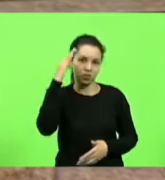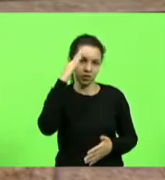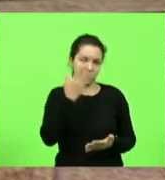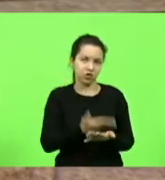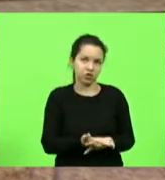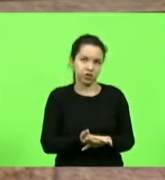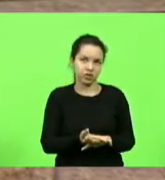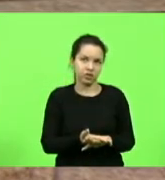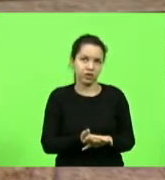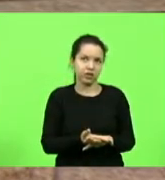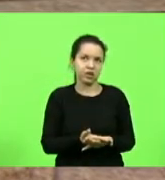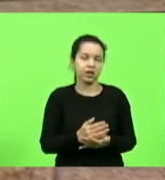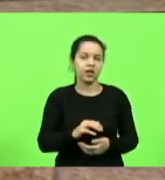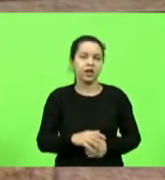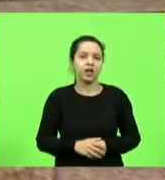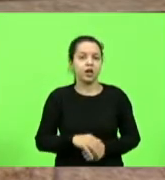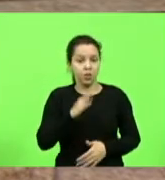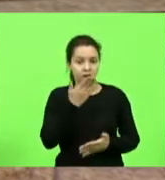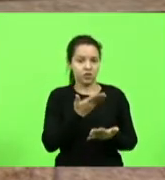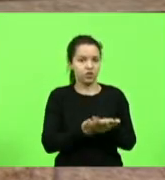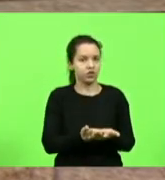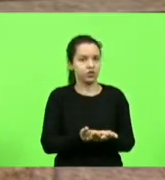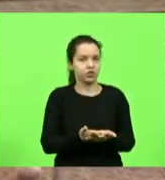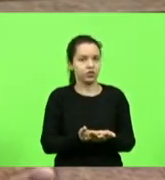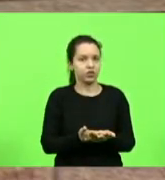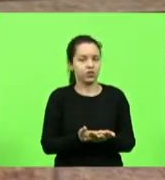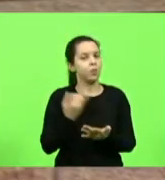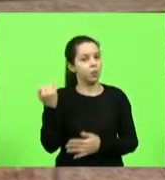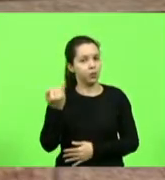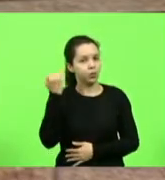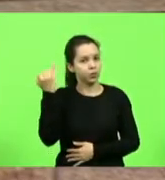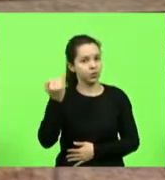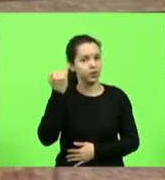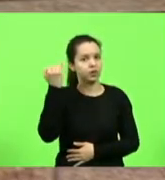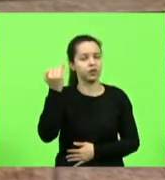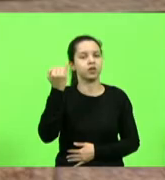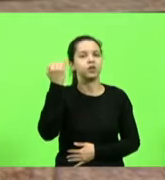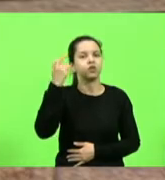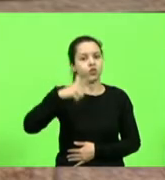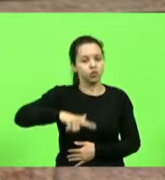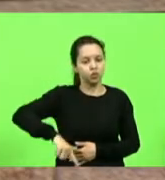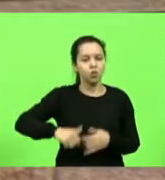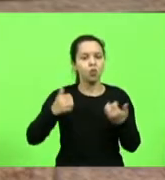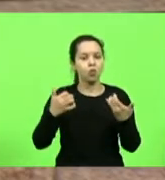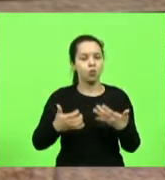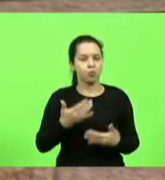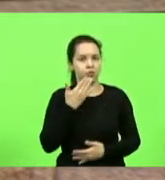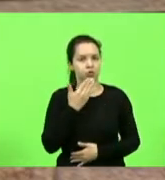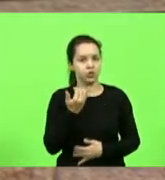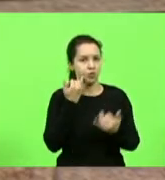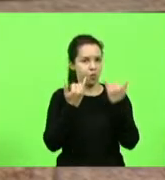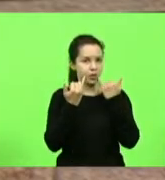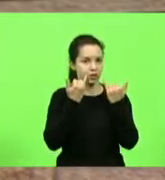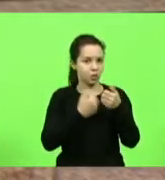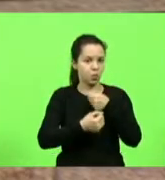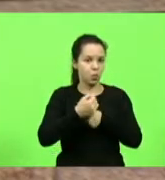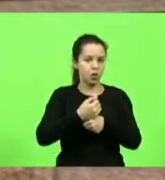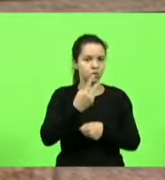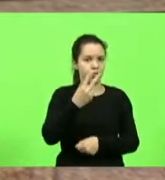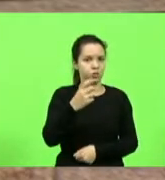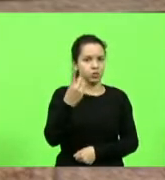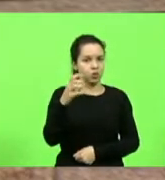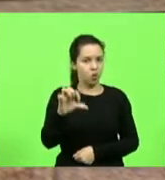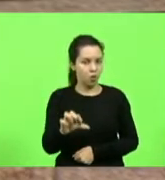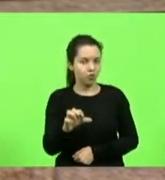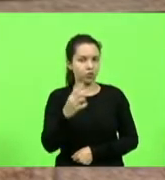quem acha que é perder, né? Eu acredito que seja importante reforçar um pedido de informação meu, que foi feito em 2019,